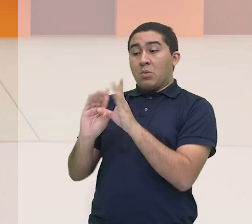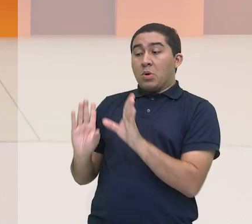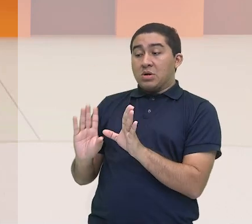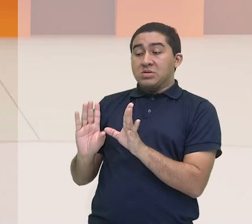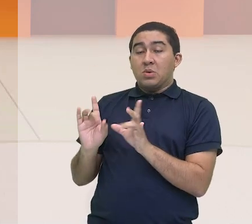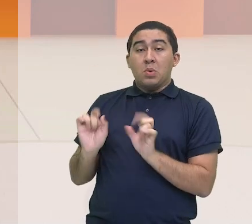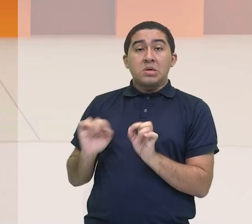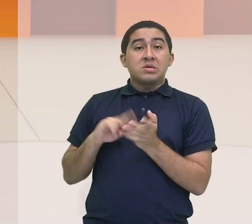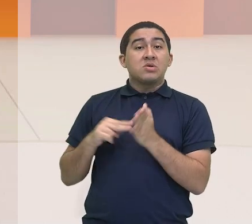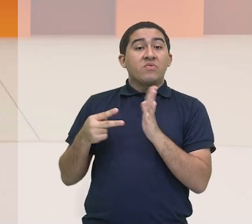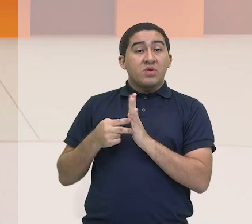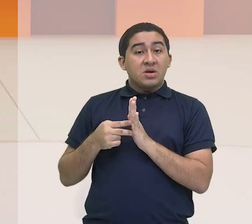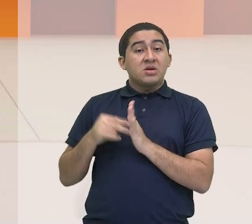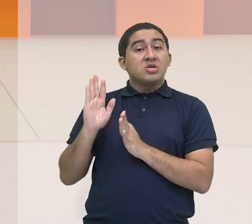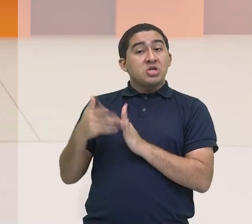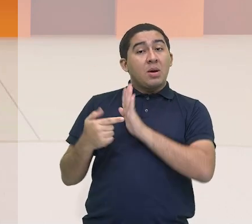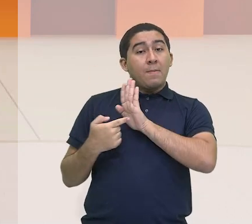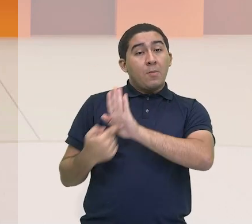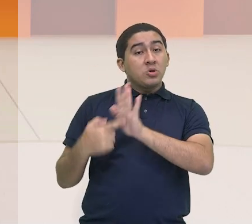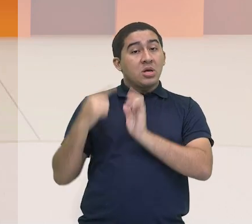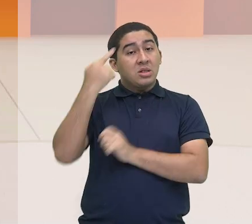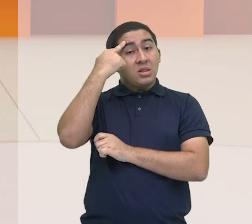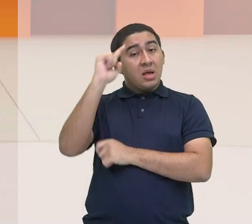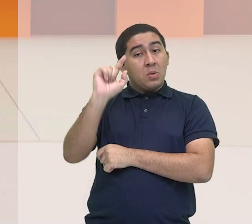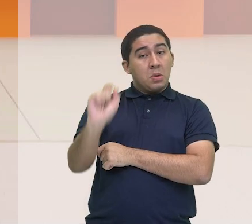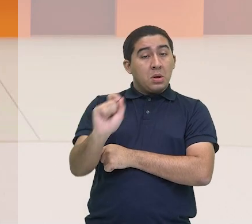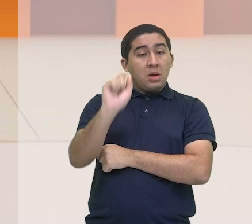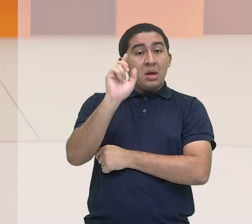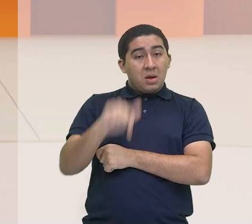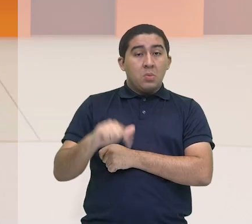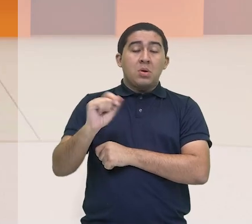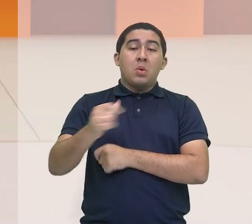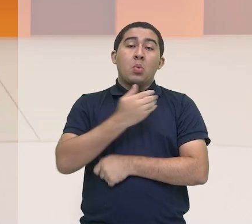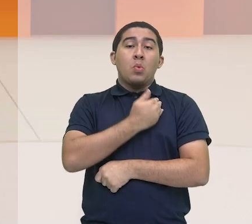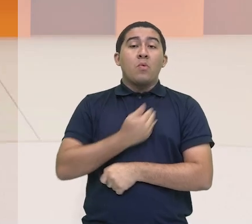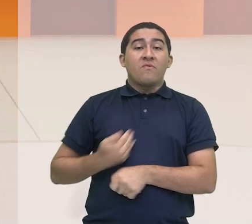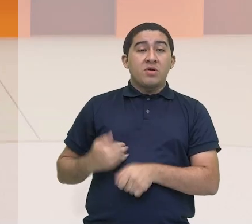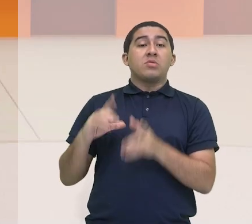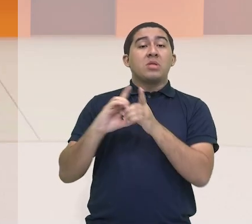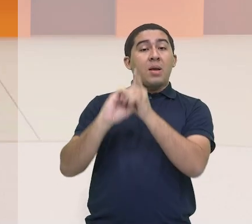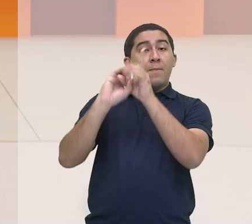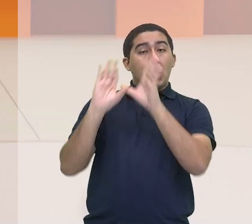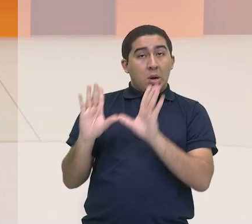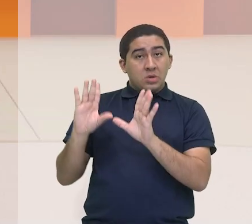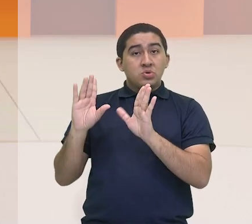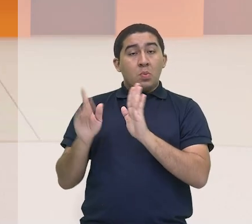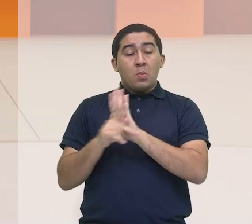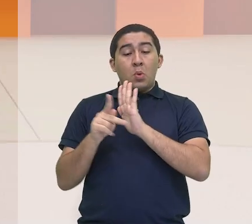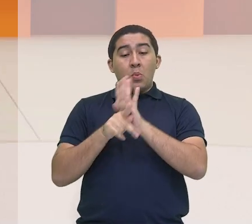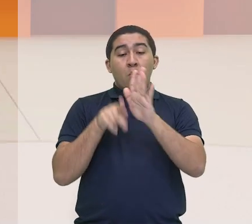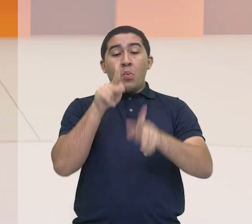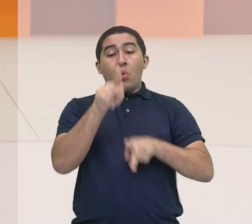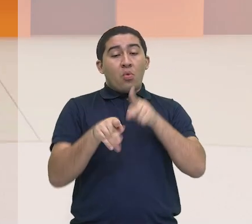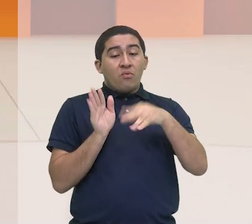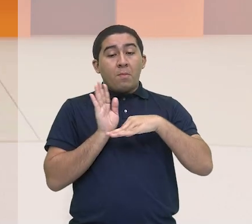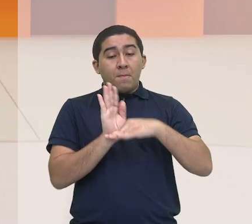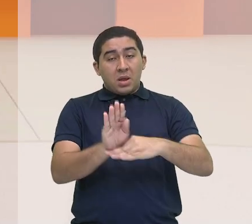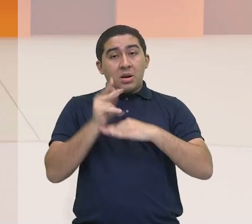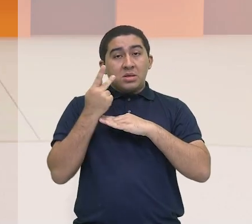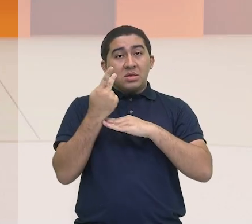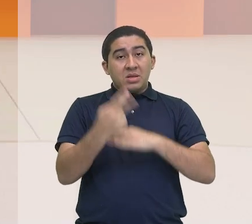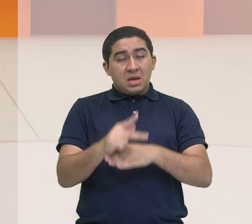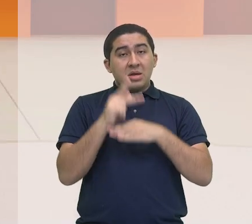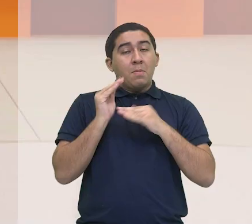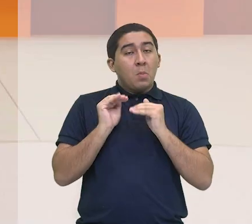Direito já traz a ideia, né, de que é um governo democrático para o povo, pelo povo, do povo. Então,